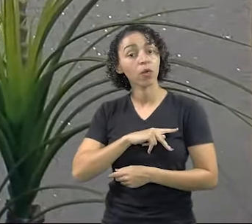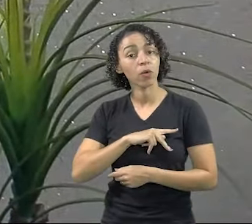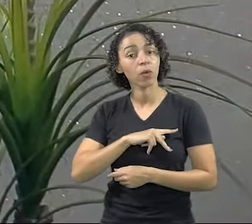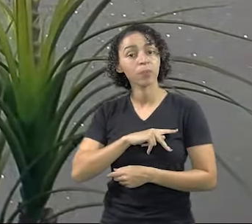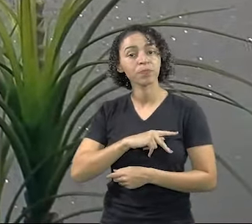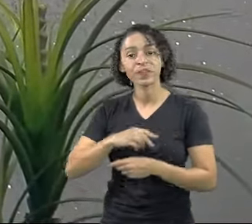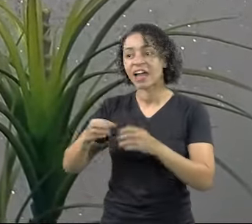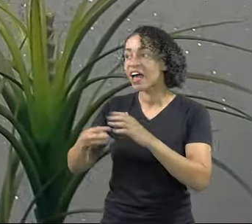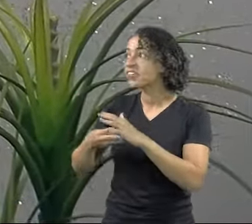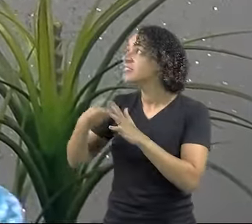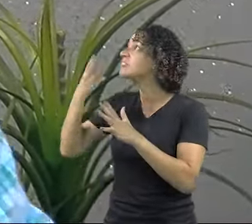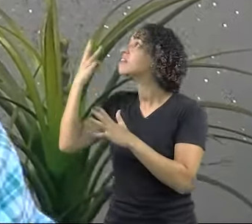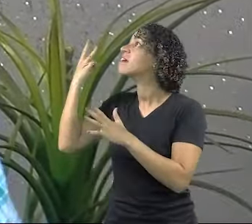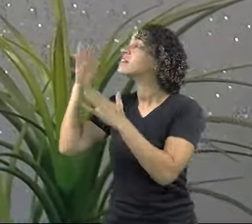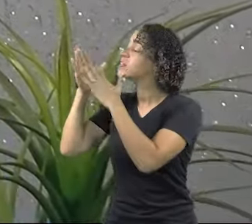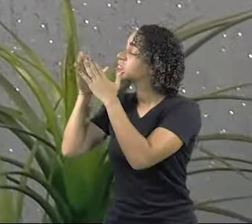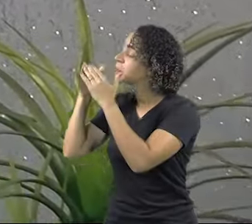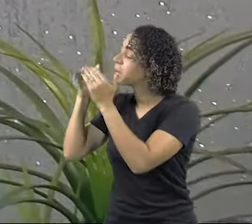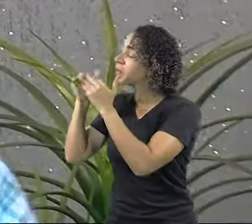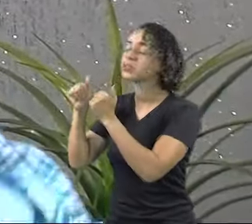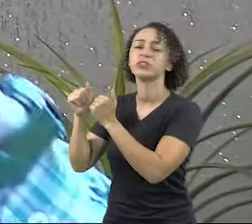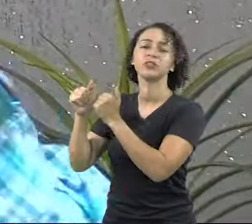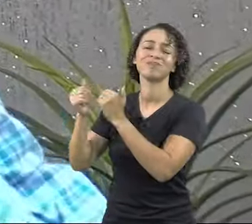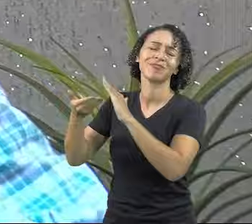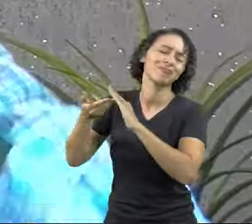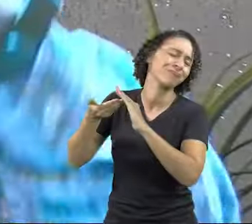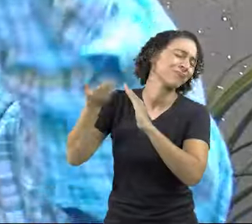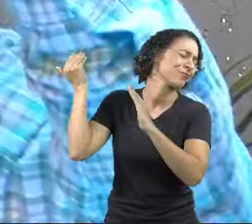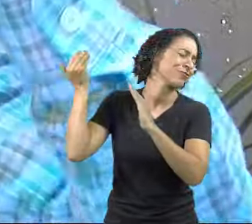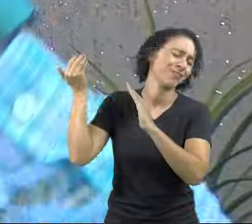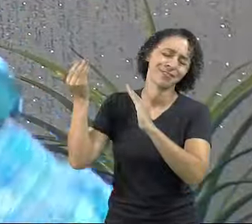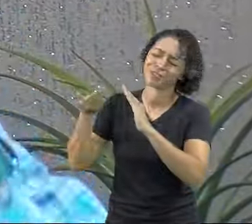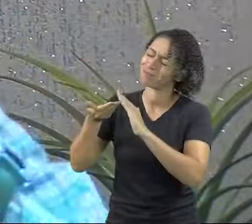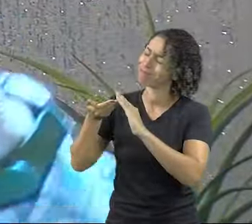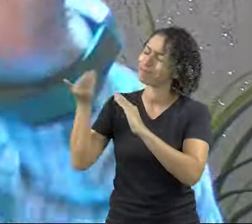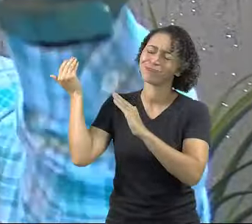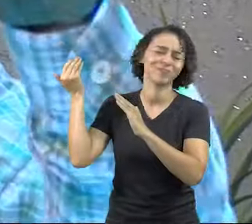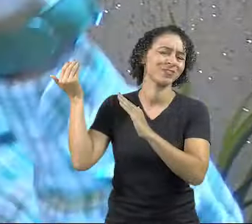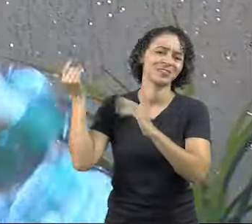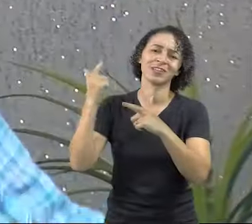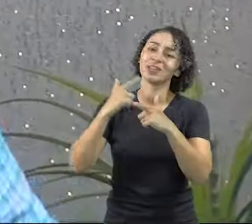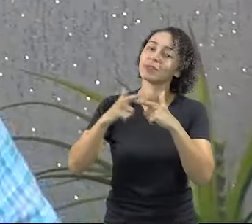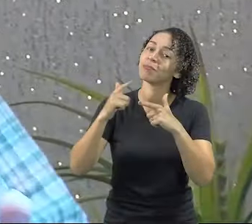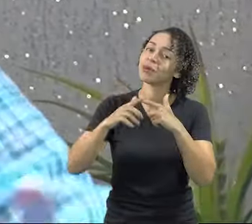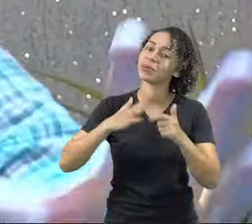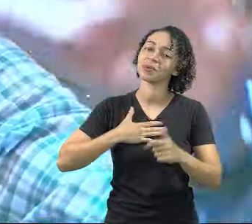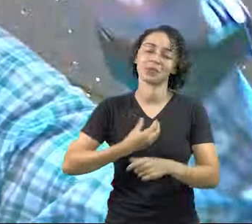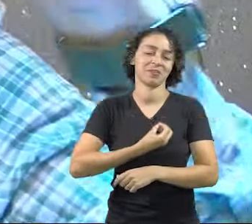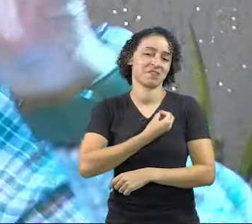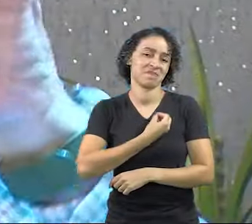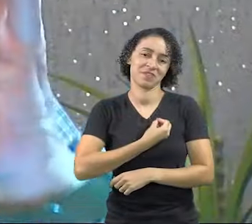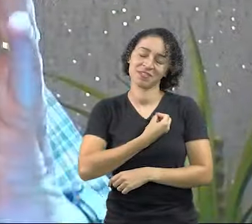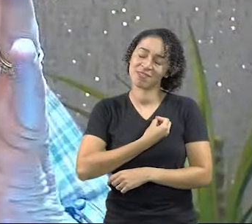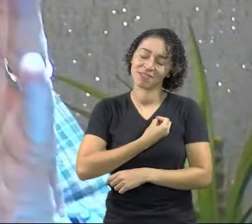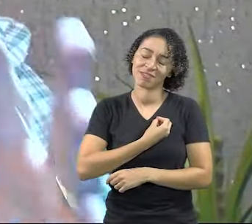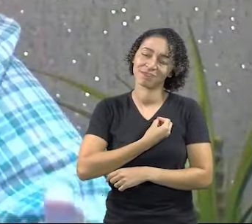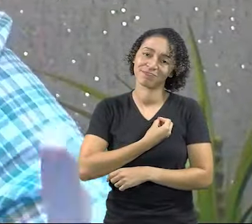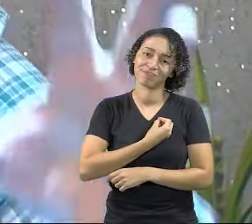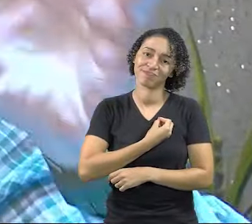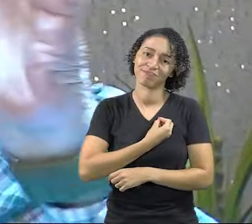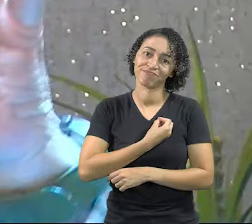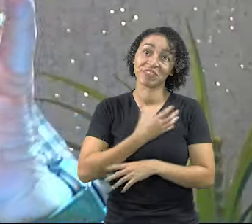Paulo três vezes pedi a Deus que afastasse esse demônio que me perturba esta